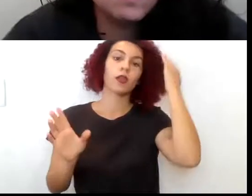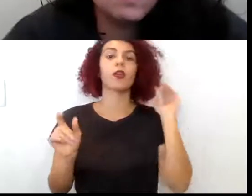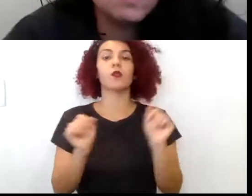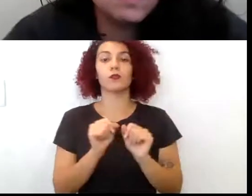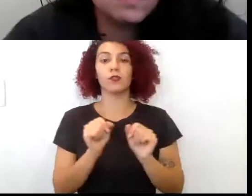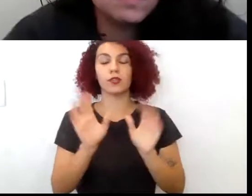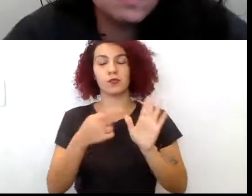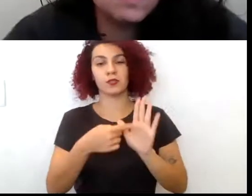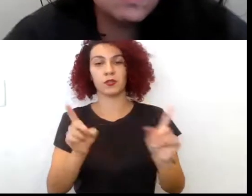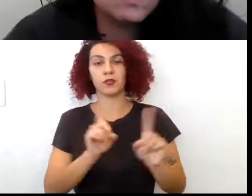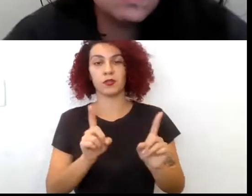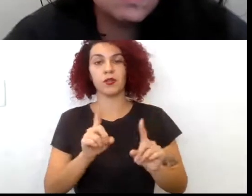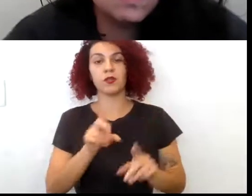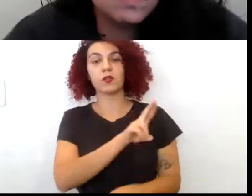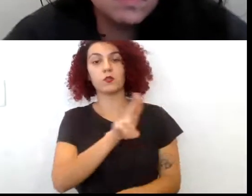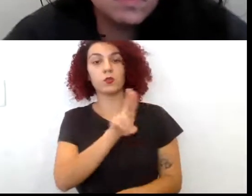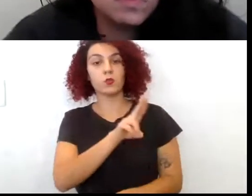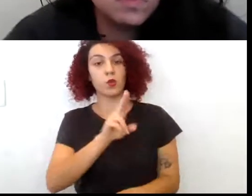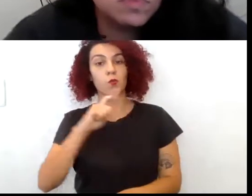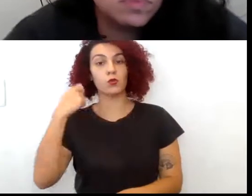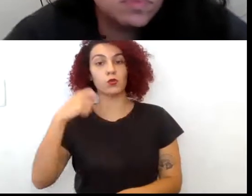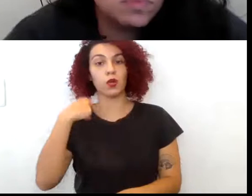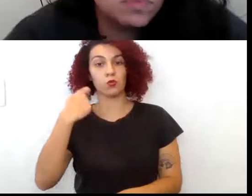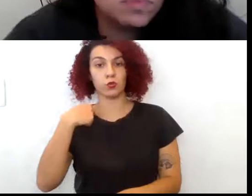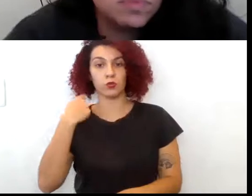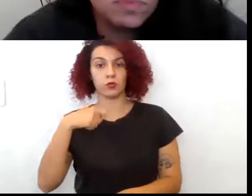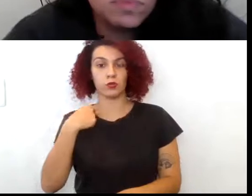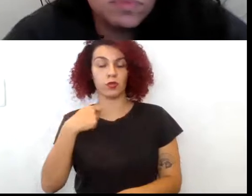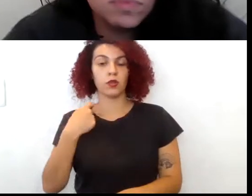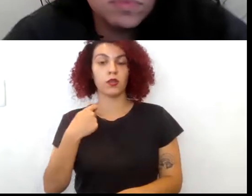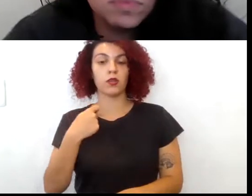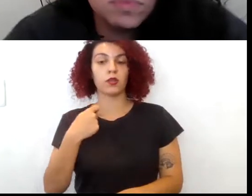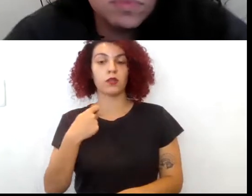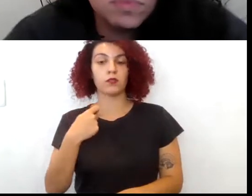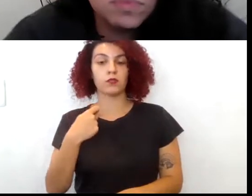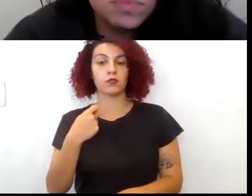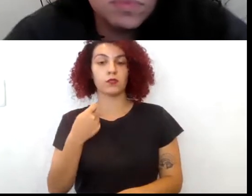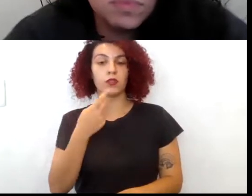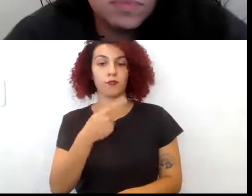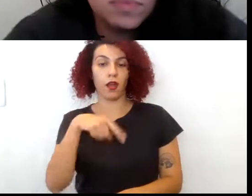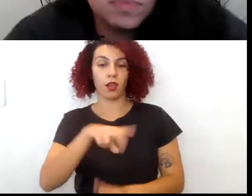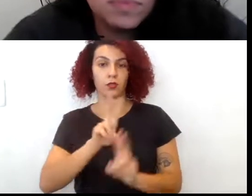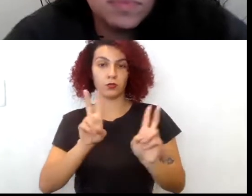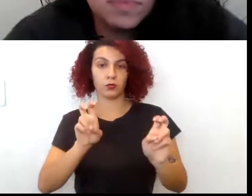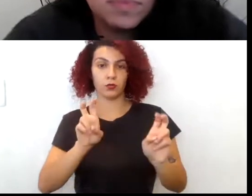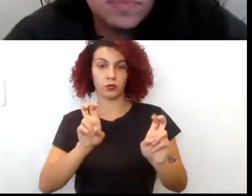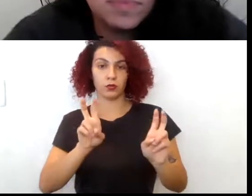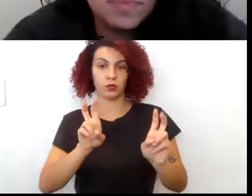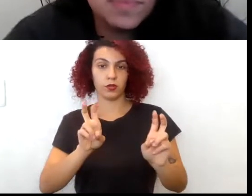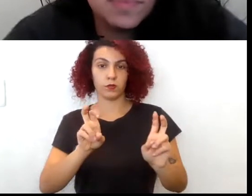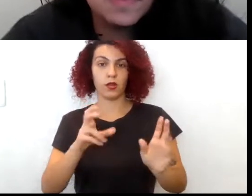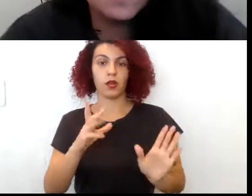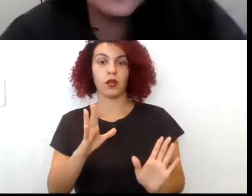aqui ele vai falar sobre os nomes e os autores que fazem parte desse lugar é de estrutura da Colonial E aí a gente vai ter